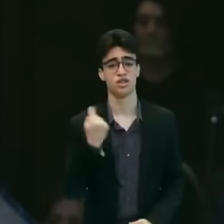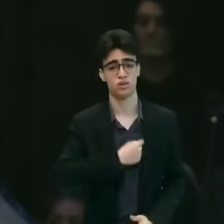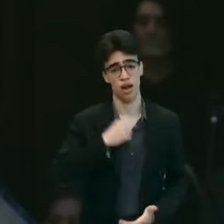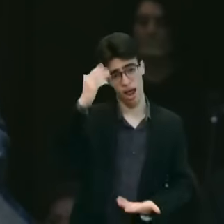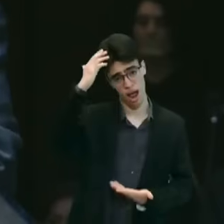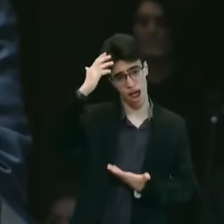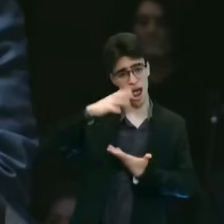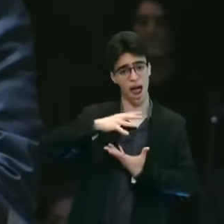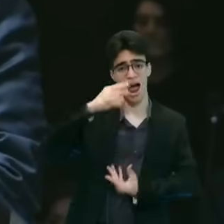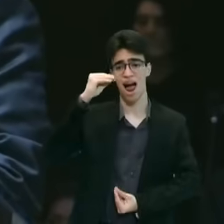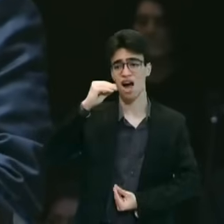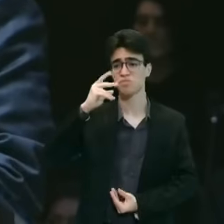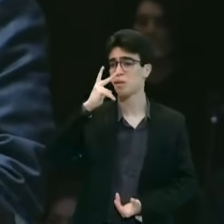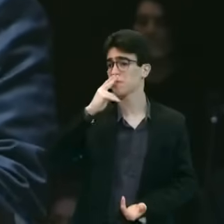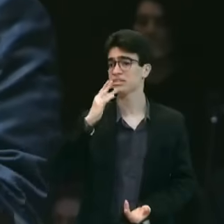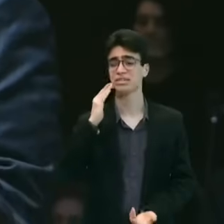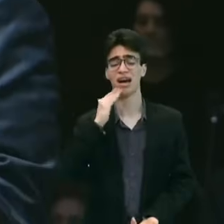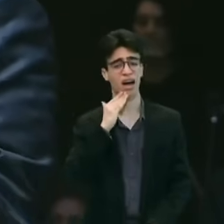fica desfigurada.